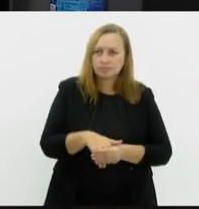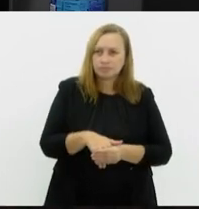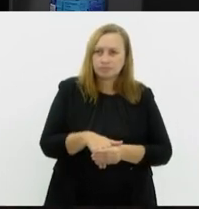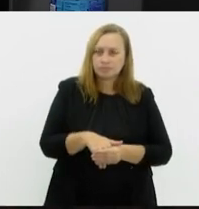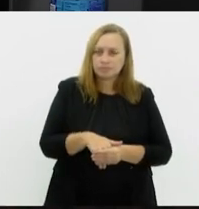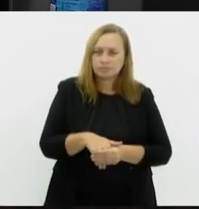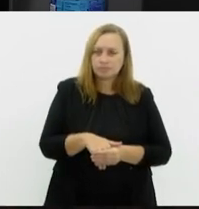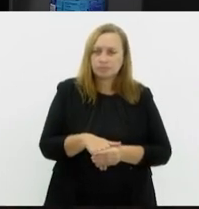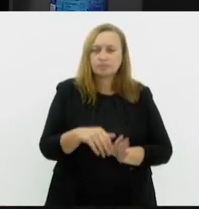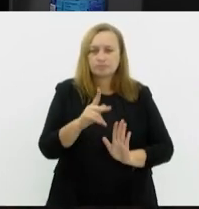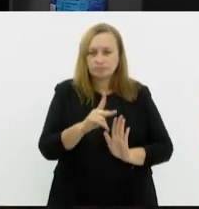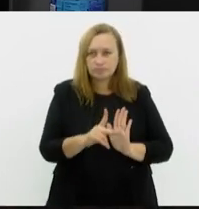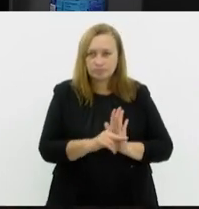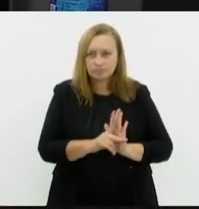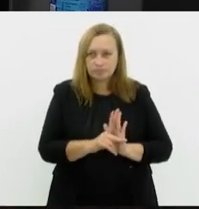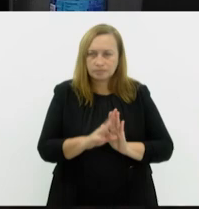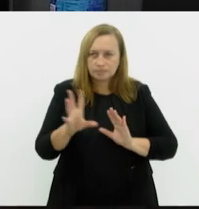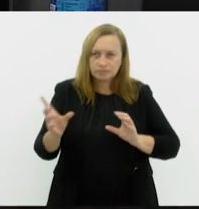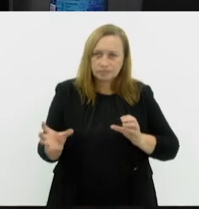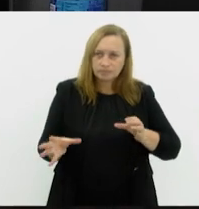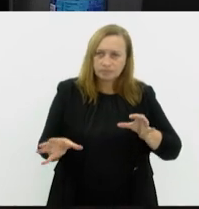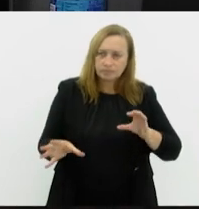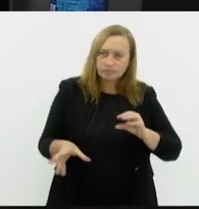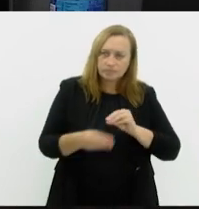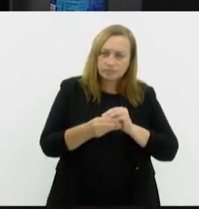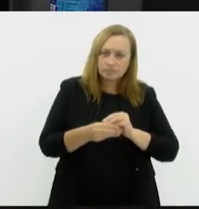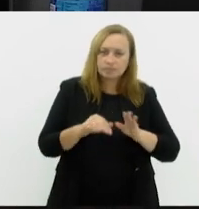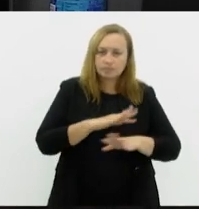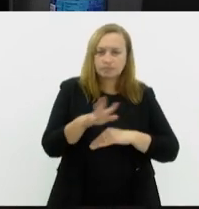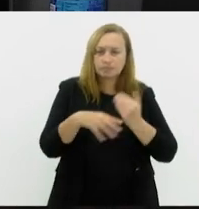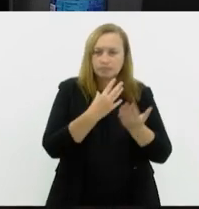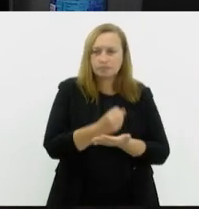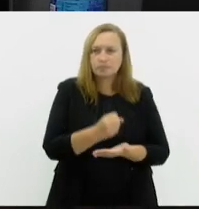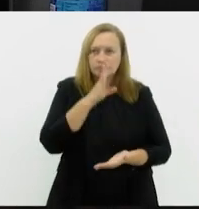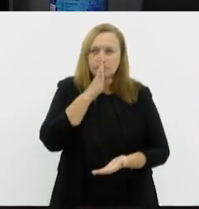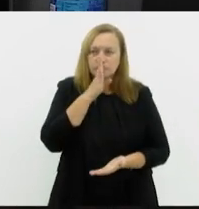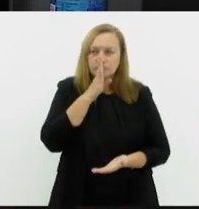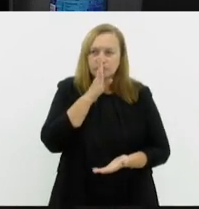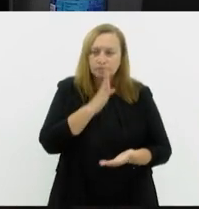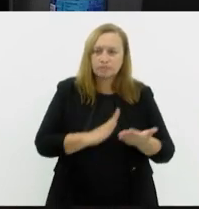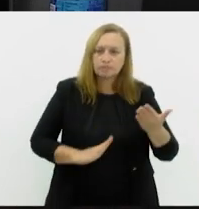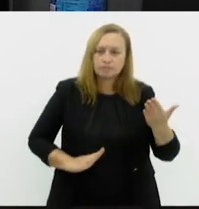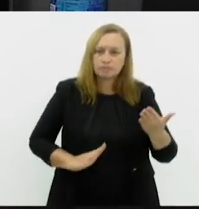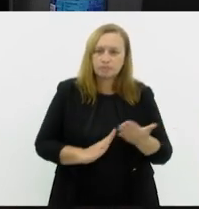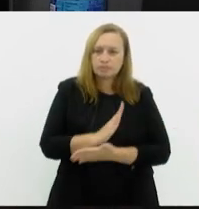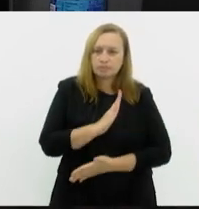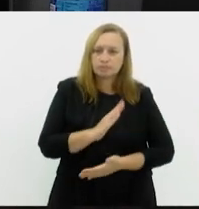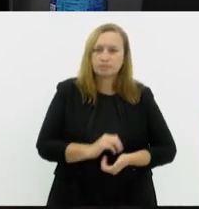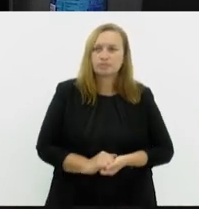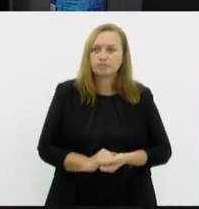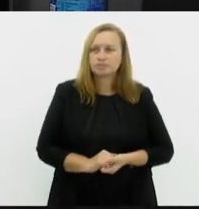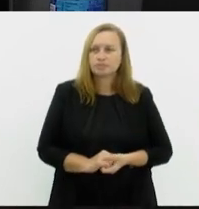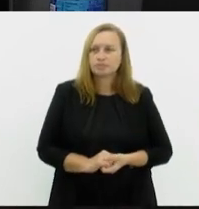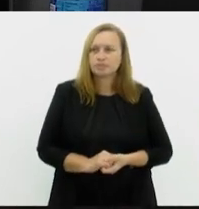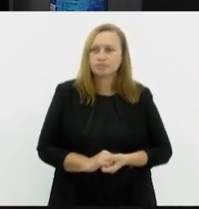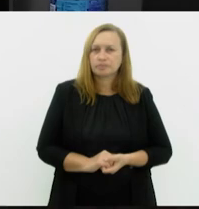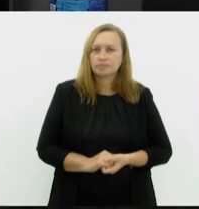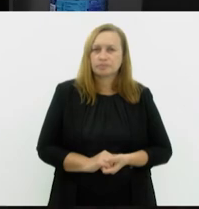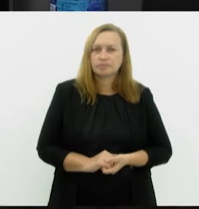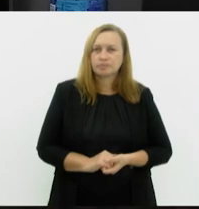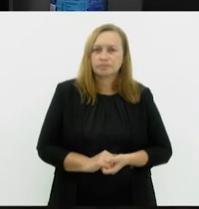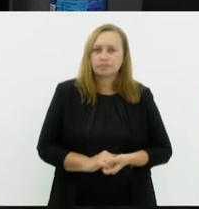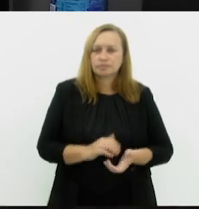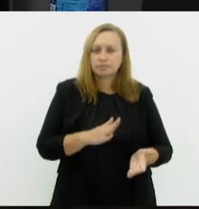o projeto assim emendado. Senhores que aprovam, permaneçam como estão, aprovado.